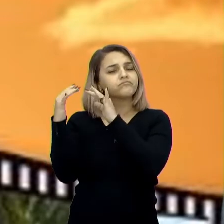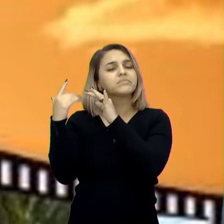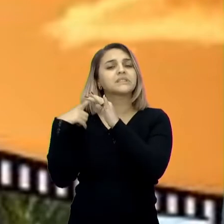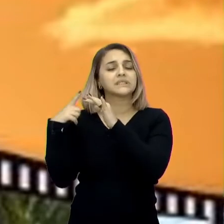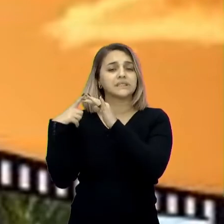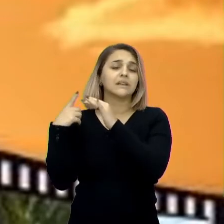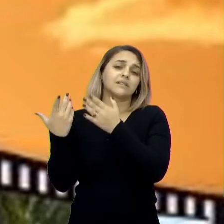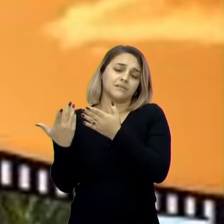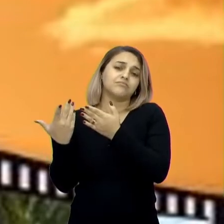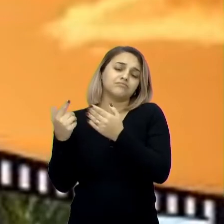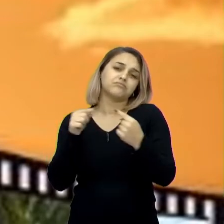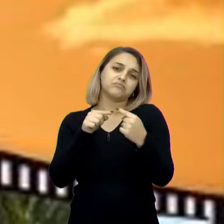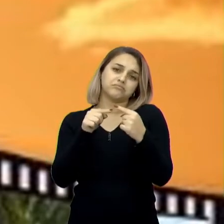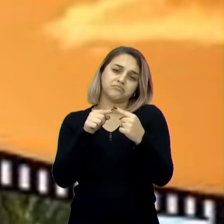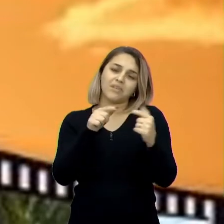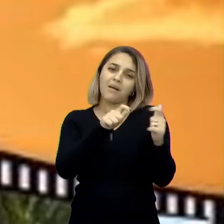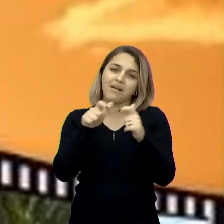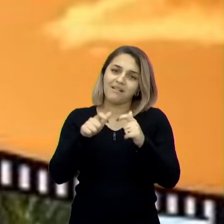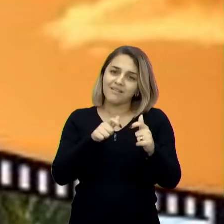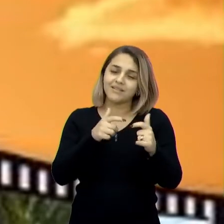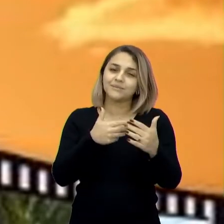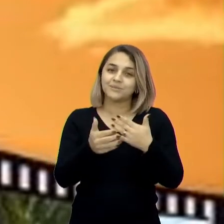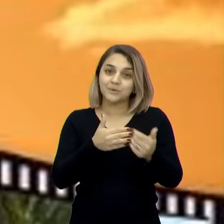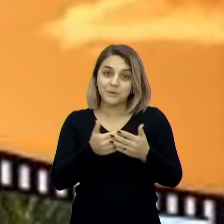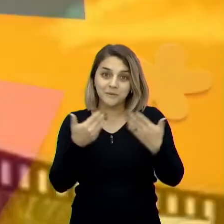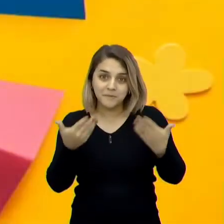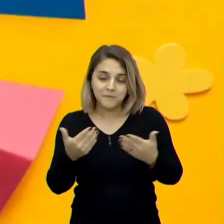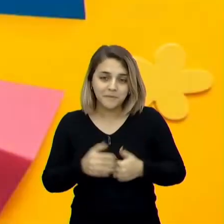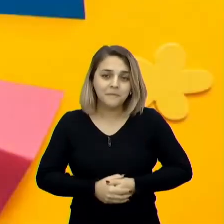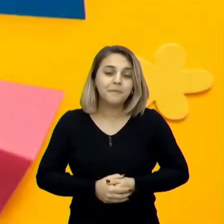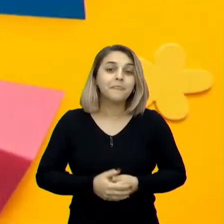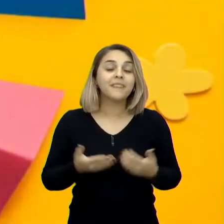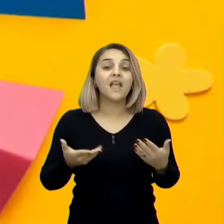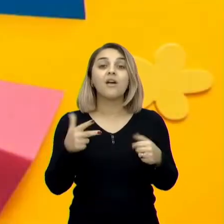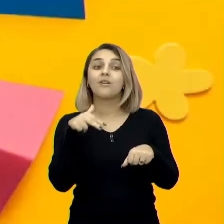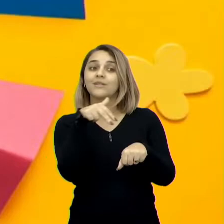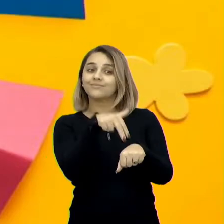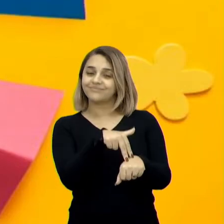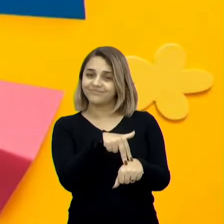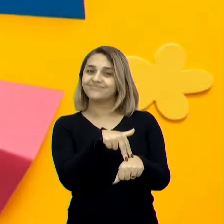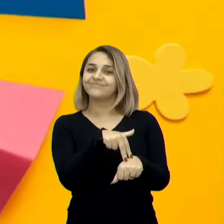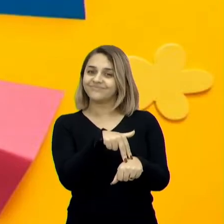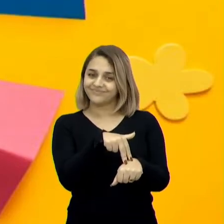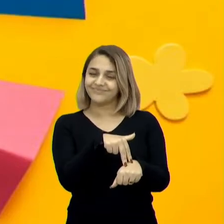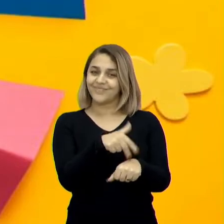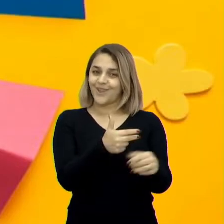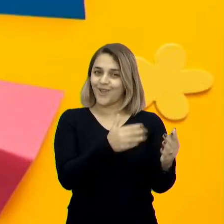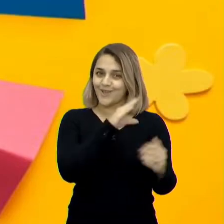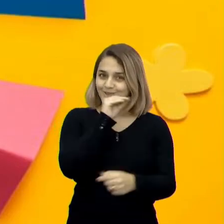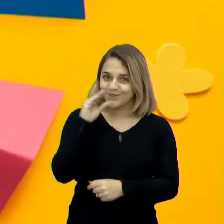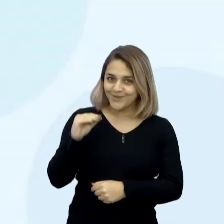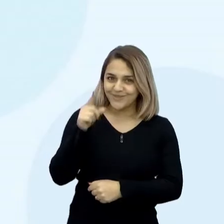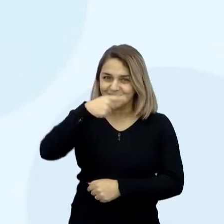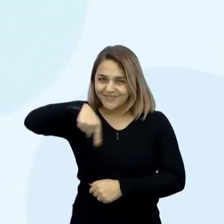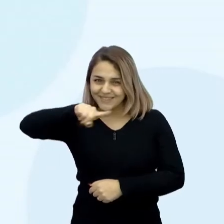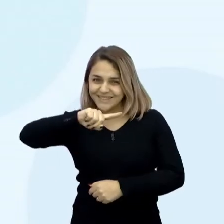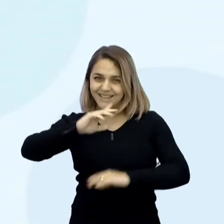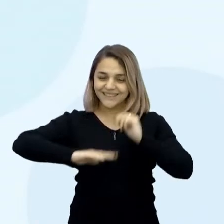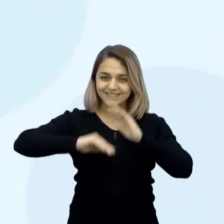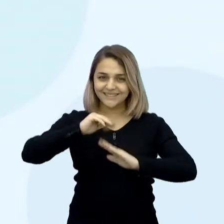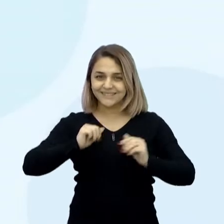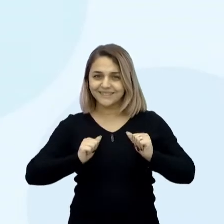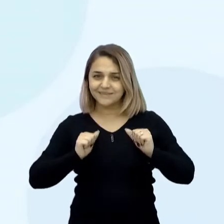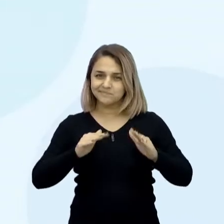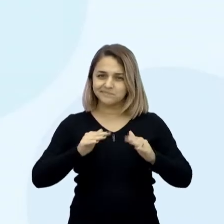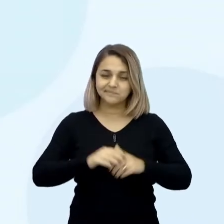conectar com as ações publicitárias, tá certo, gente? Vamos agora para o protagonismo juvenil, o momento de vocês brilharem na nossa tela. Olha